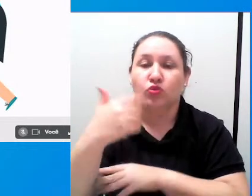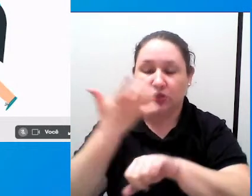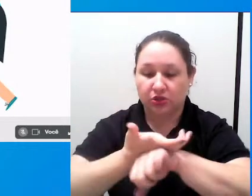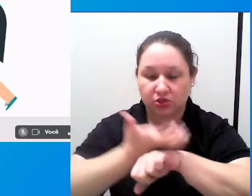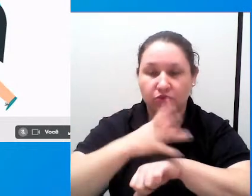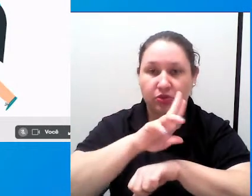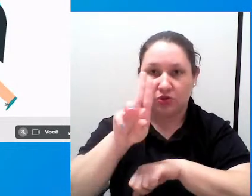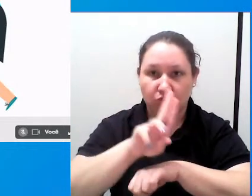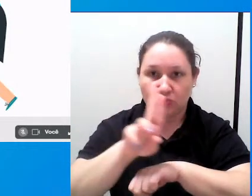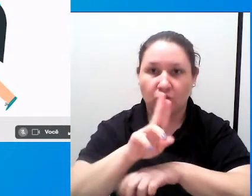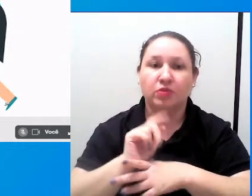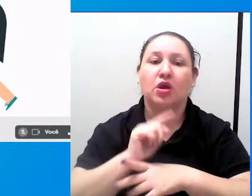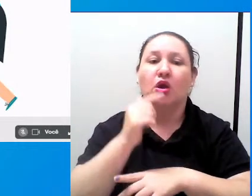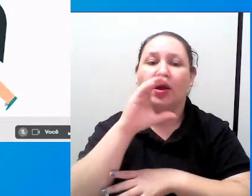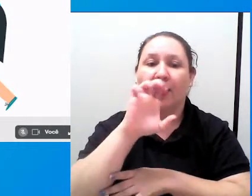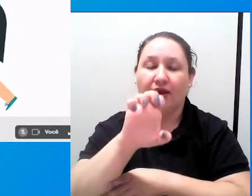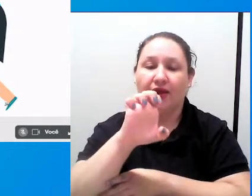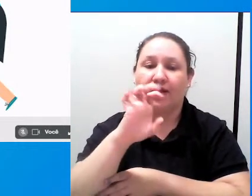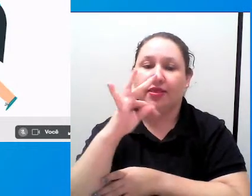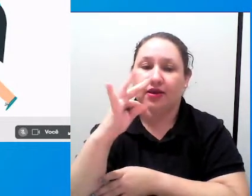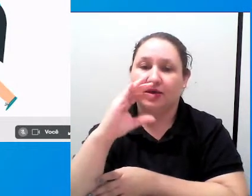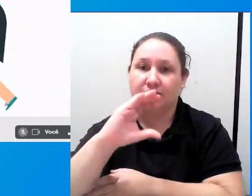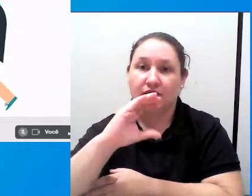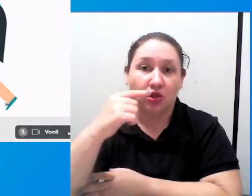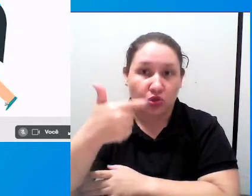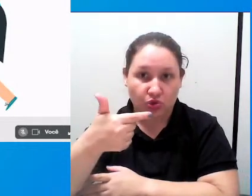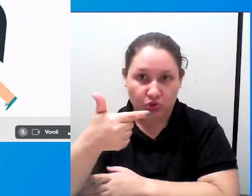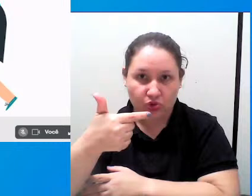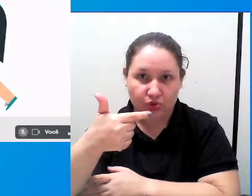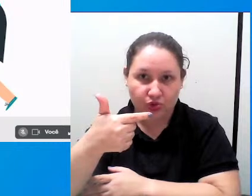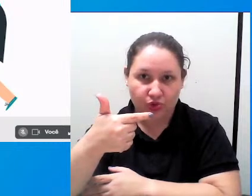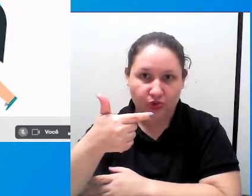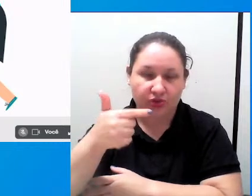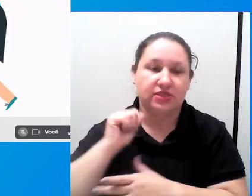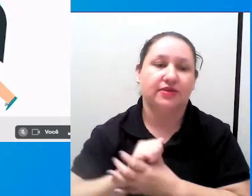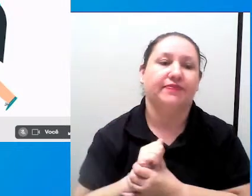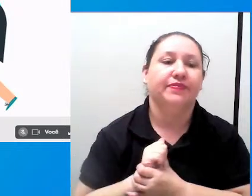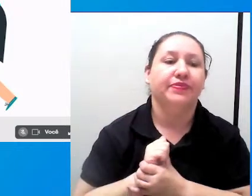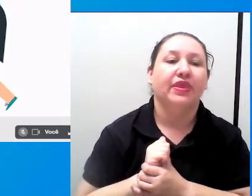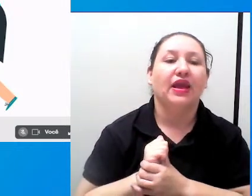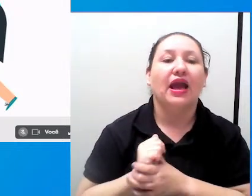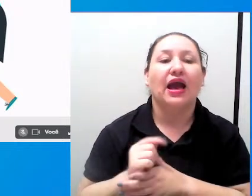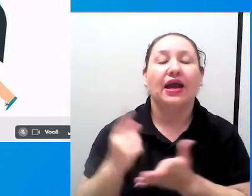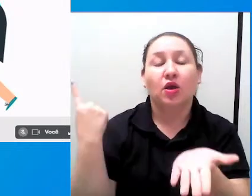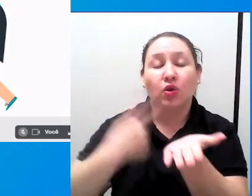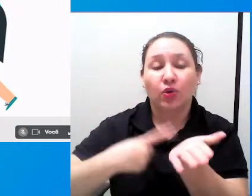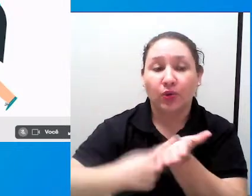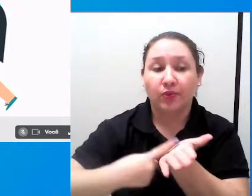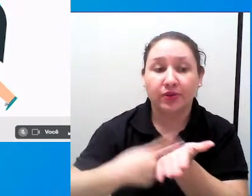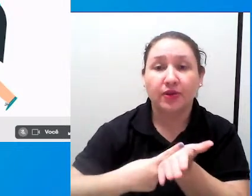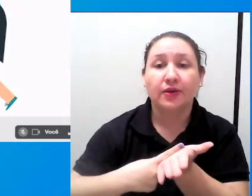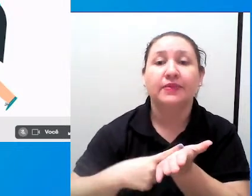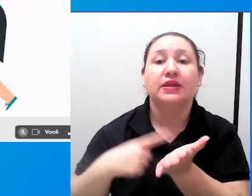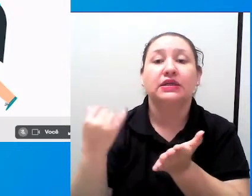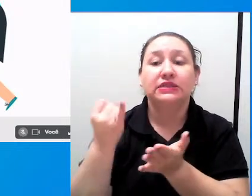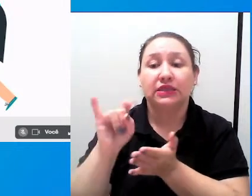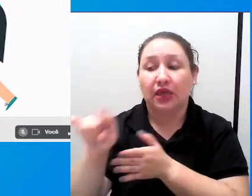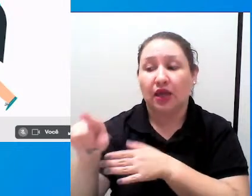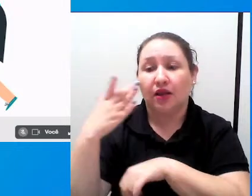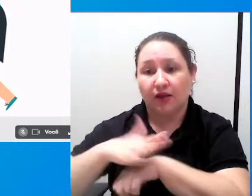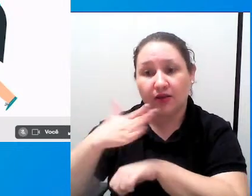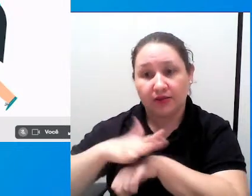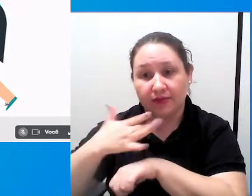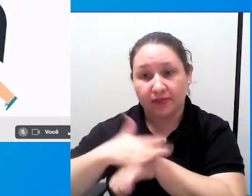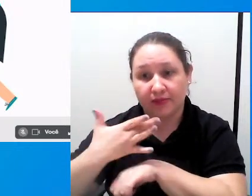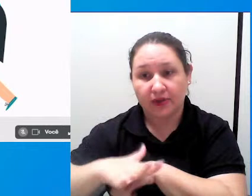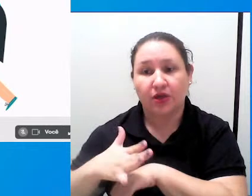e colocou para o estudante ele realizar o trabalho de curso dele durante as disciplinas de ETC1 e ETC2, que era algo que já viria a